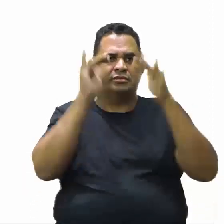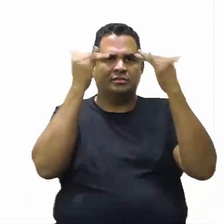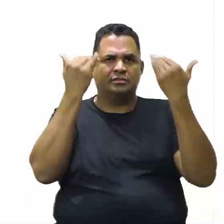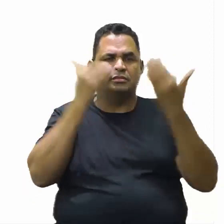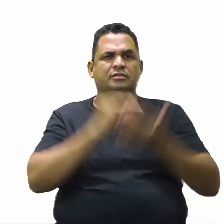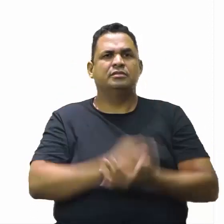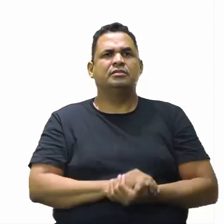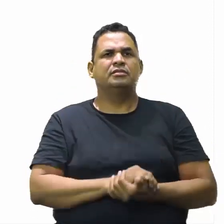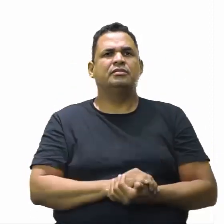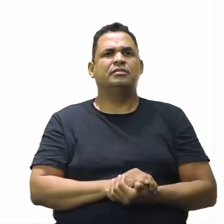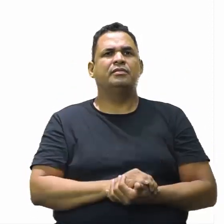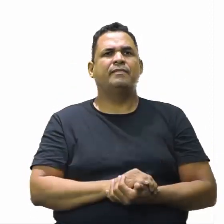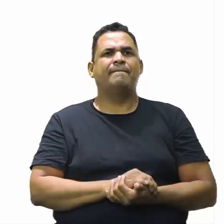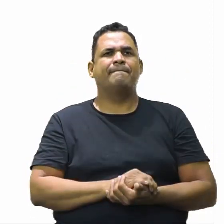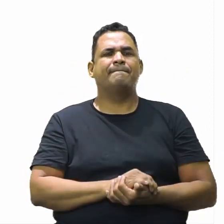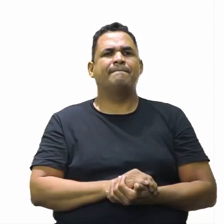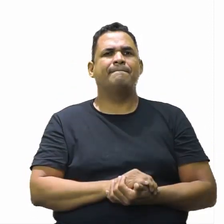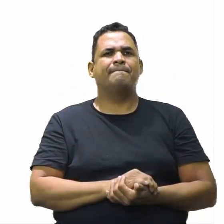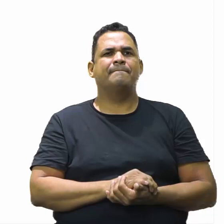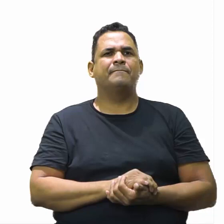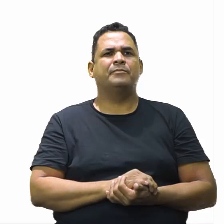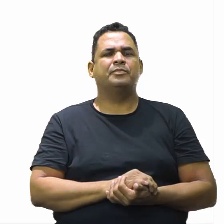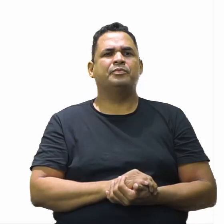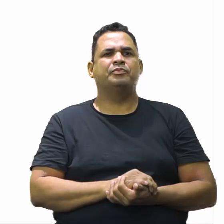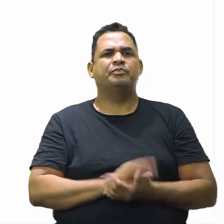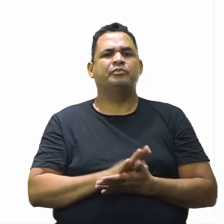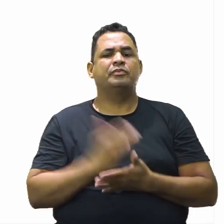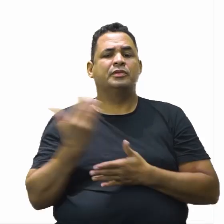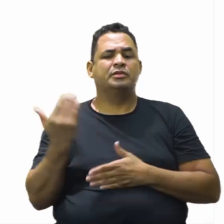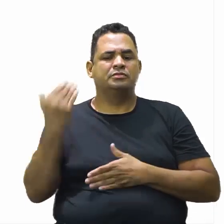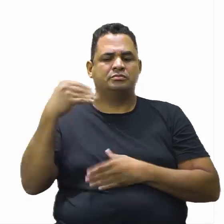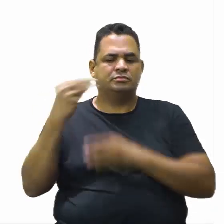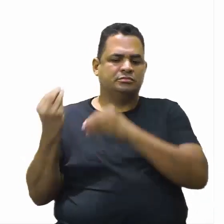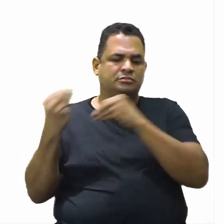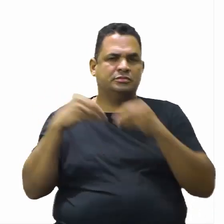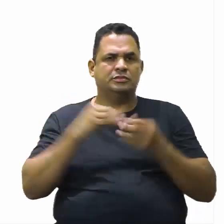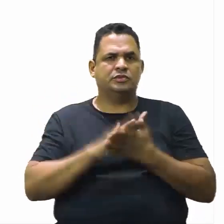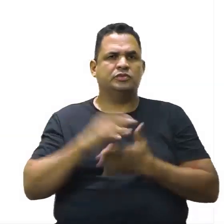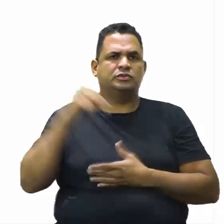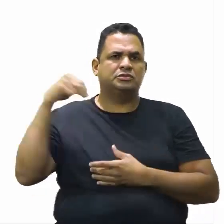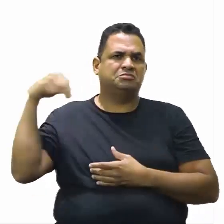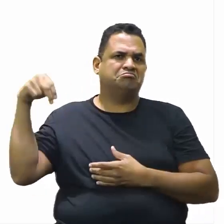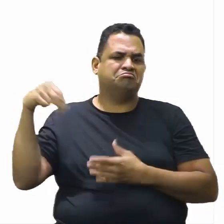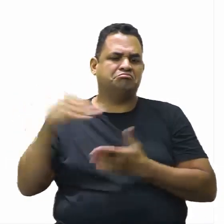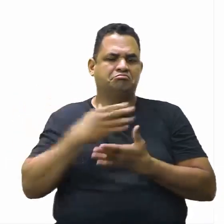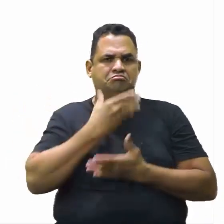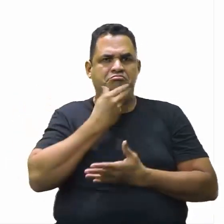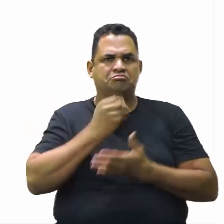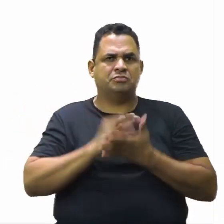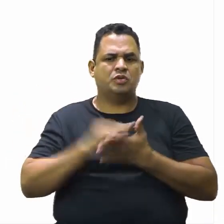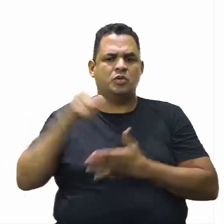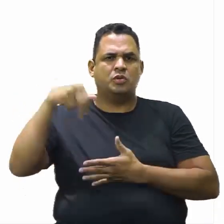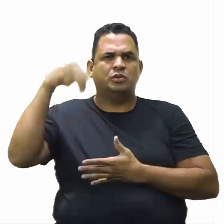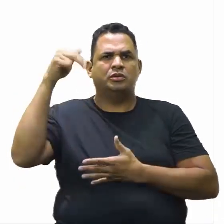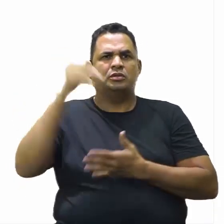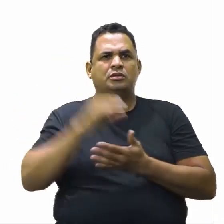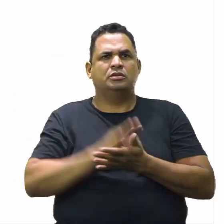Então, ó, galera, esses migrantes são de onde? Nordestinos,